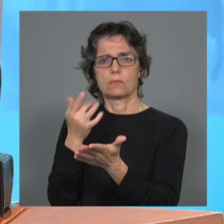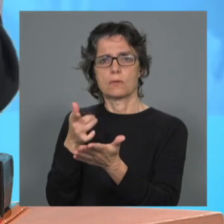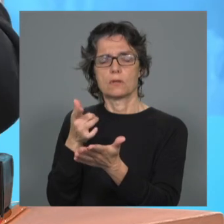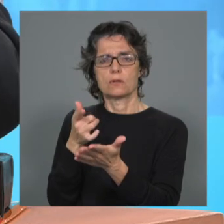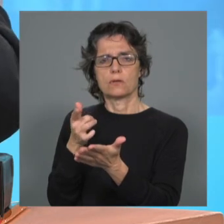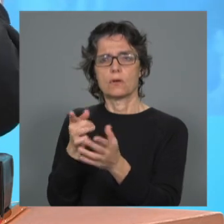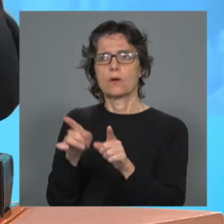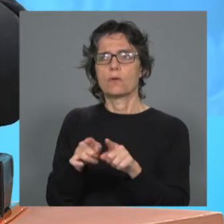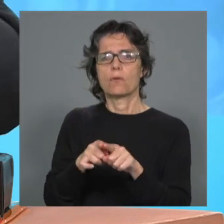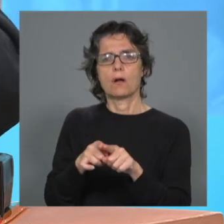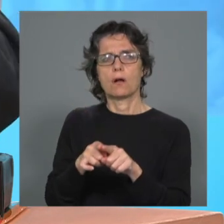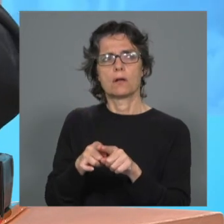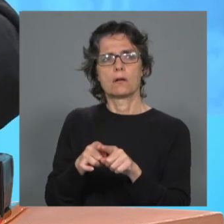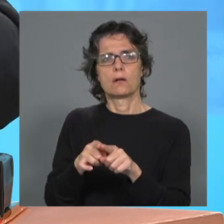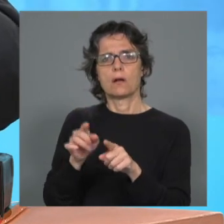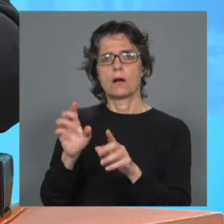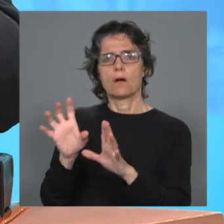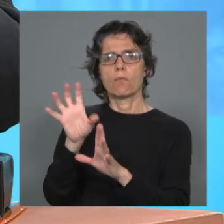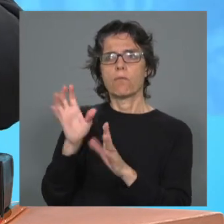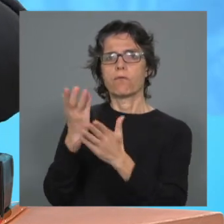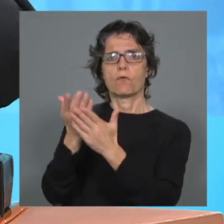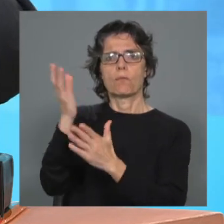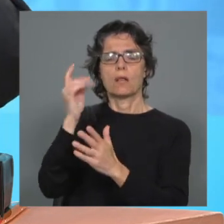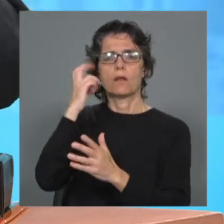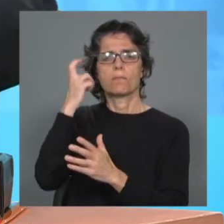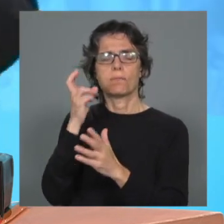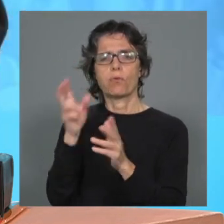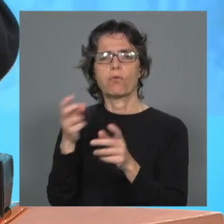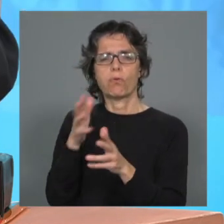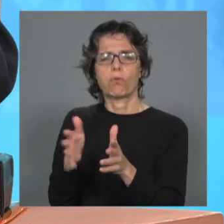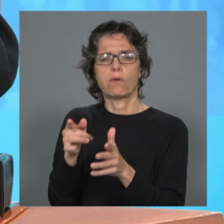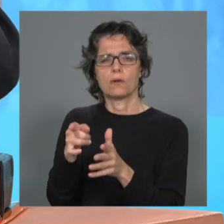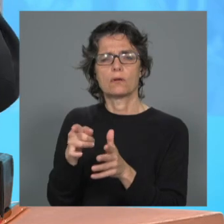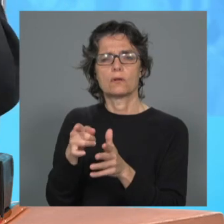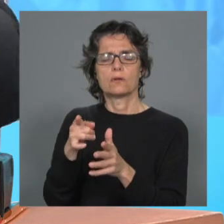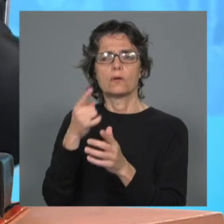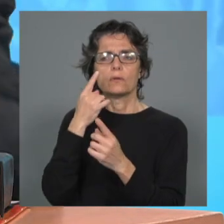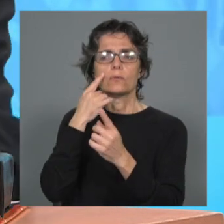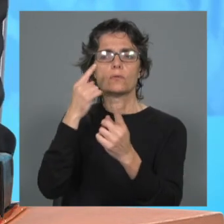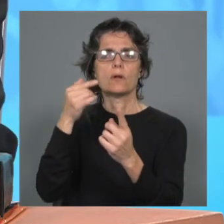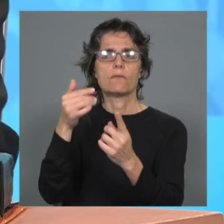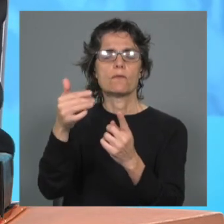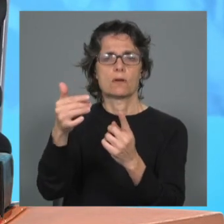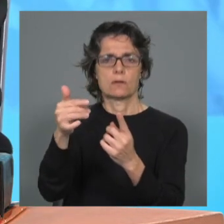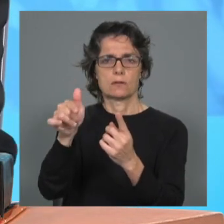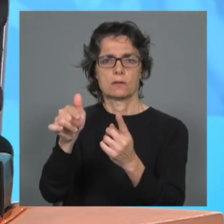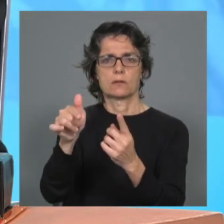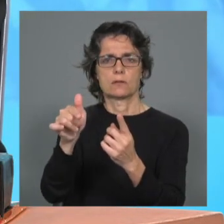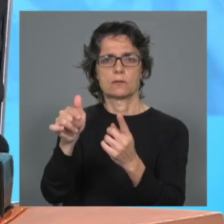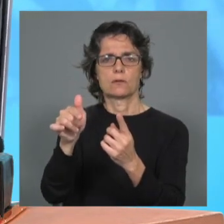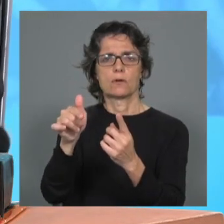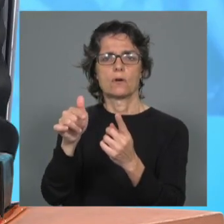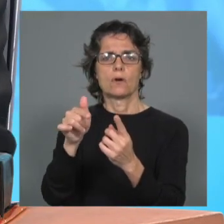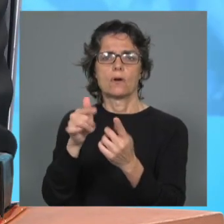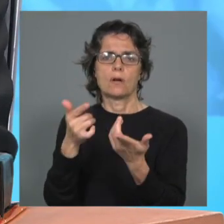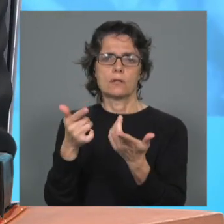de imagem, de prenúncio daquilo que seria o mistério pascal